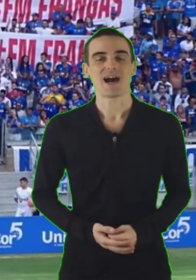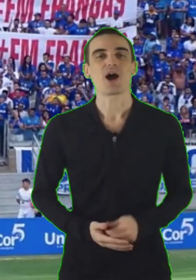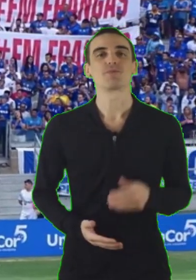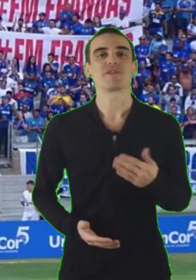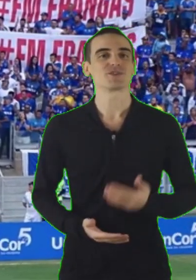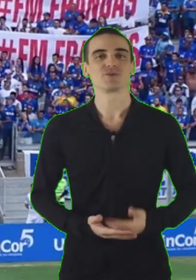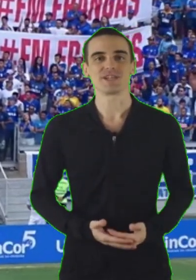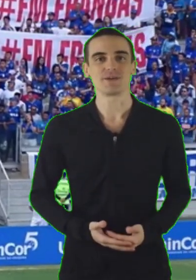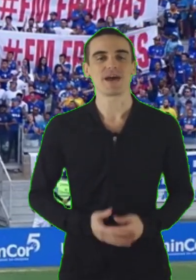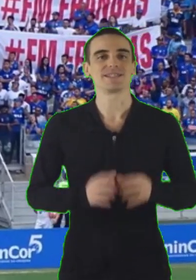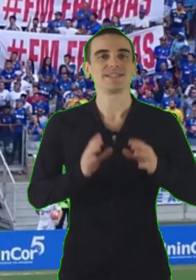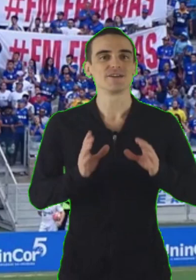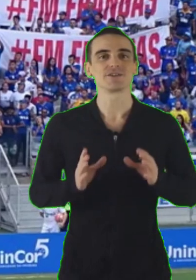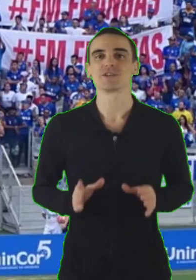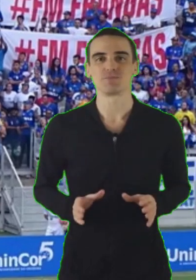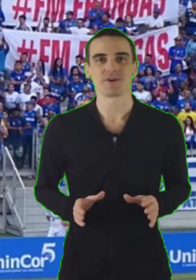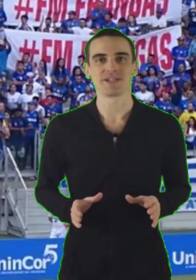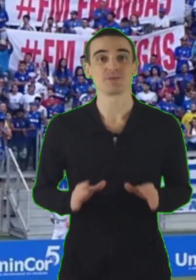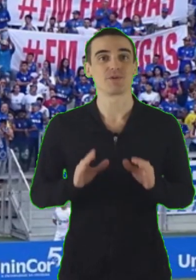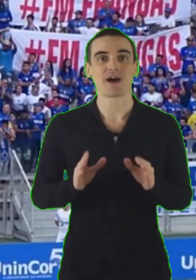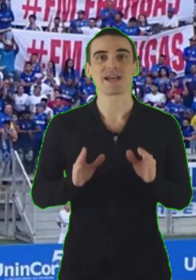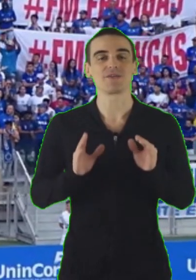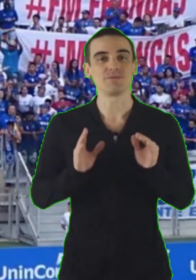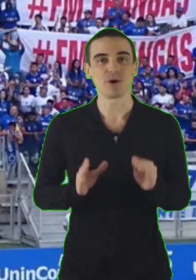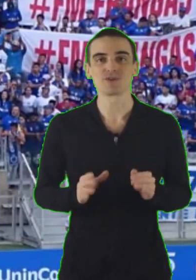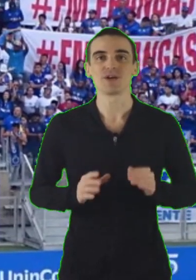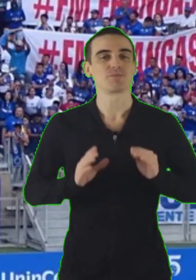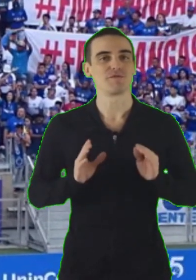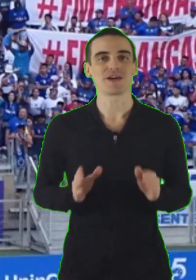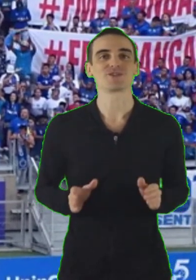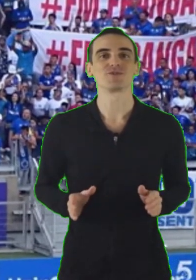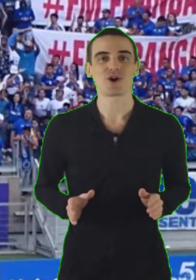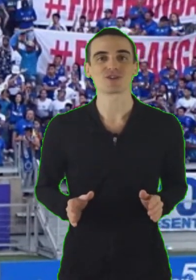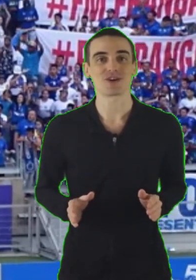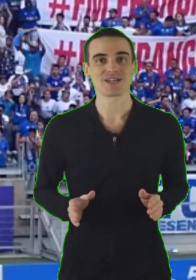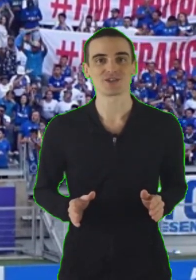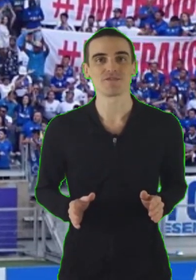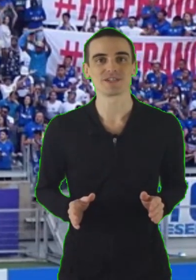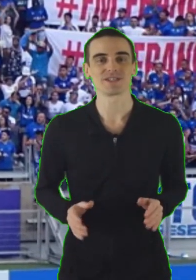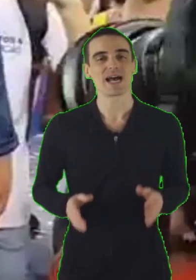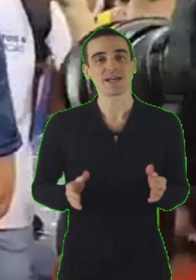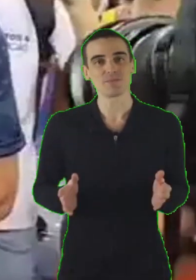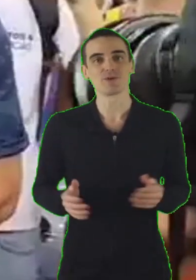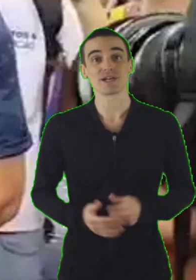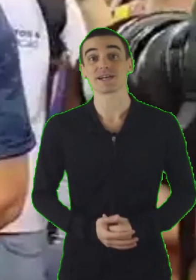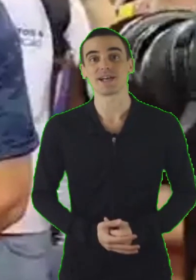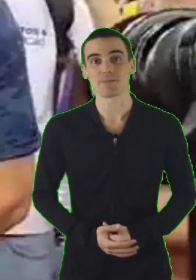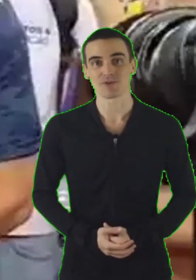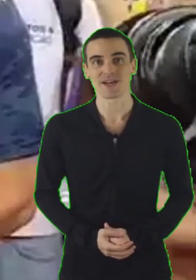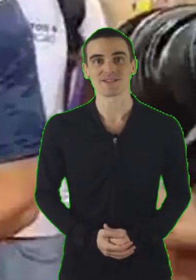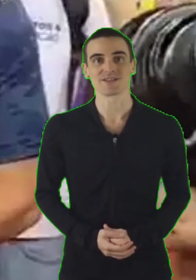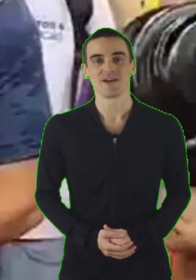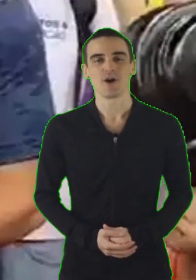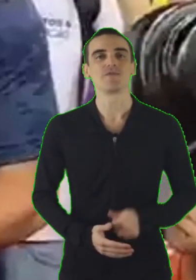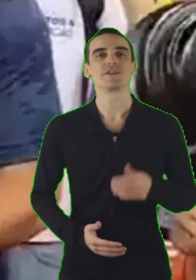Cruzeiro. Se inscreva no canal para ficar por dentro de todas as atualizações que faço sobre a Raposa em primeira mão. A diretoria do time